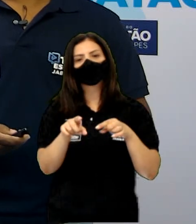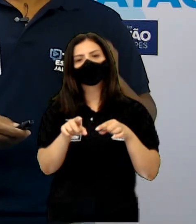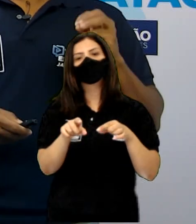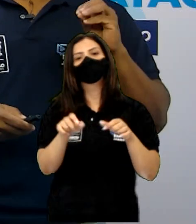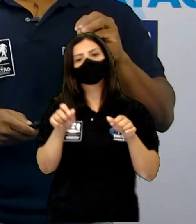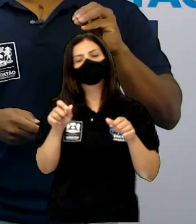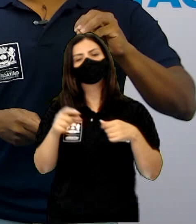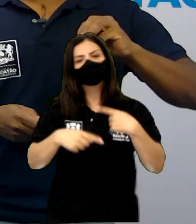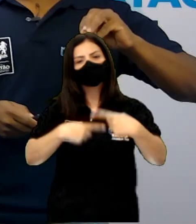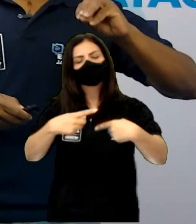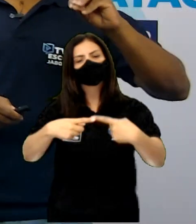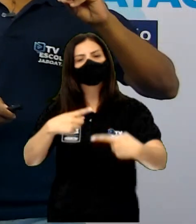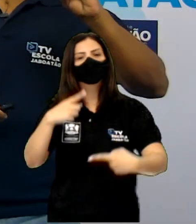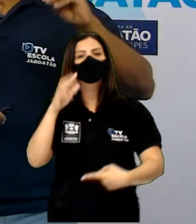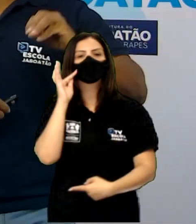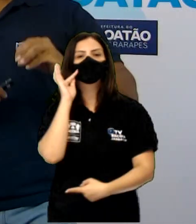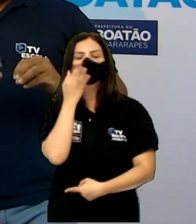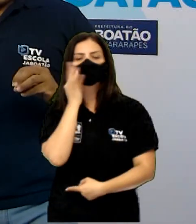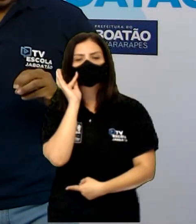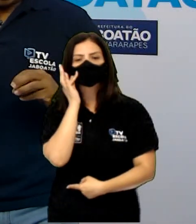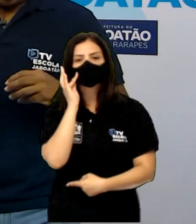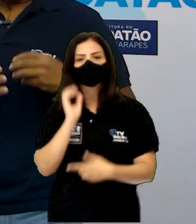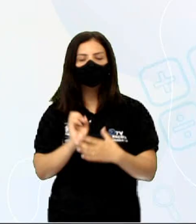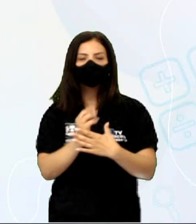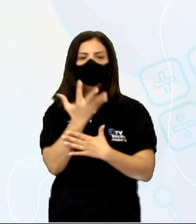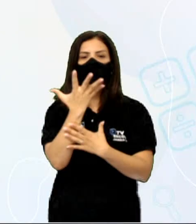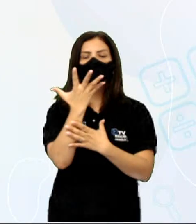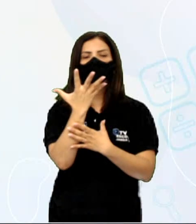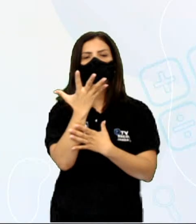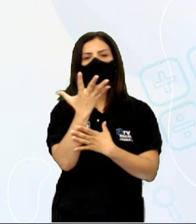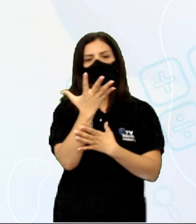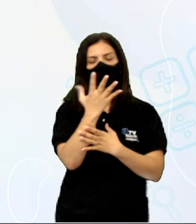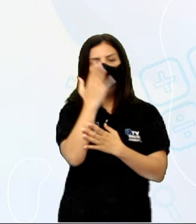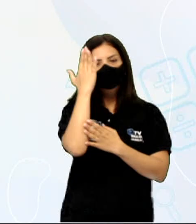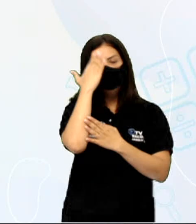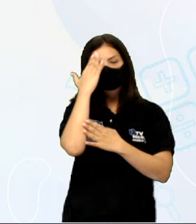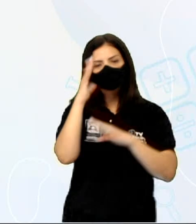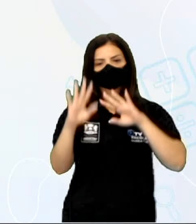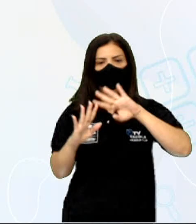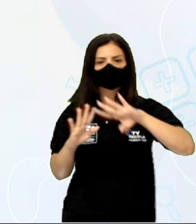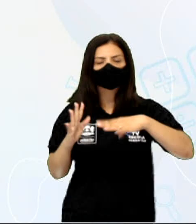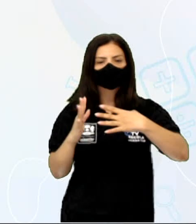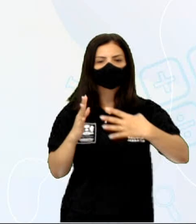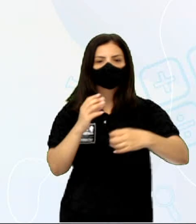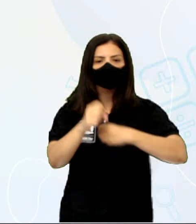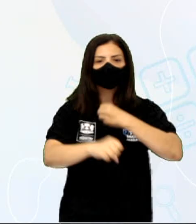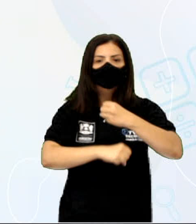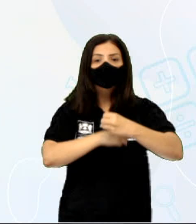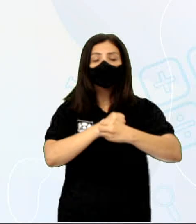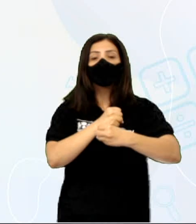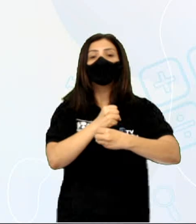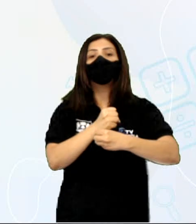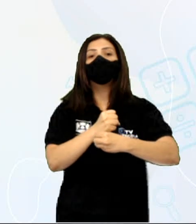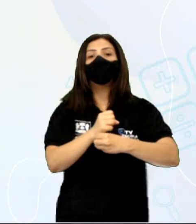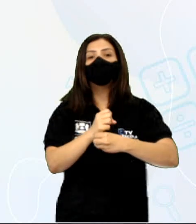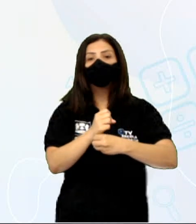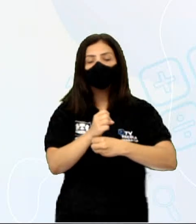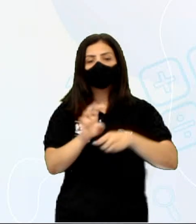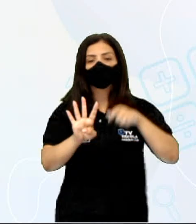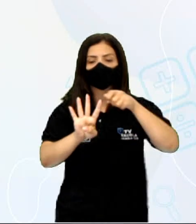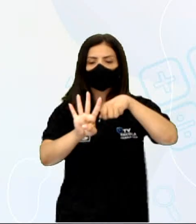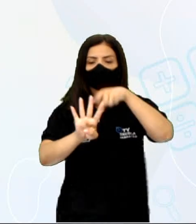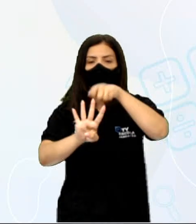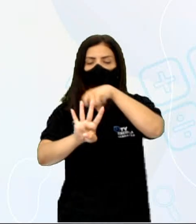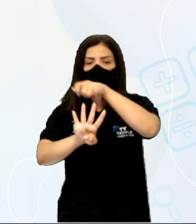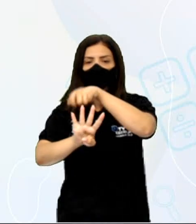frutos. Vamos entender também a questão das estações do ano determina um calendário agrícola, já que a